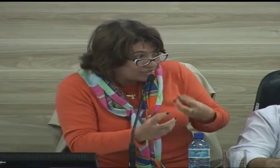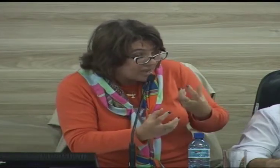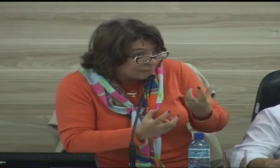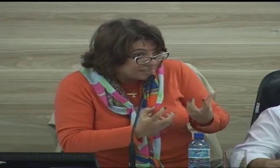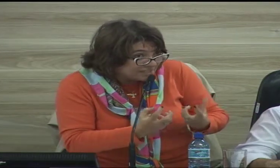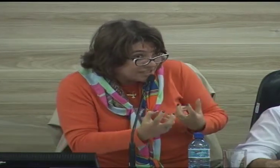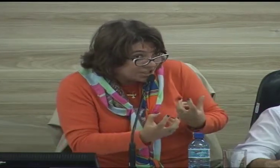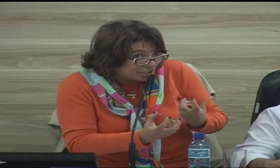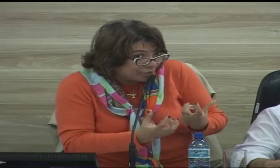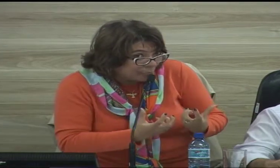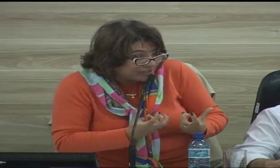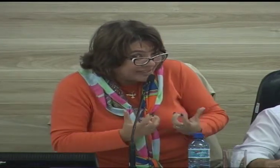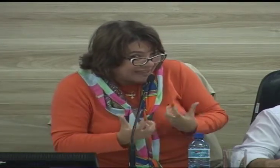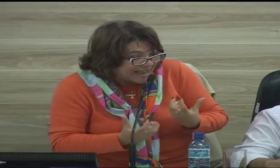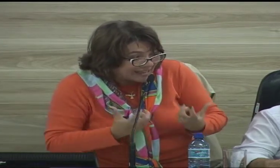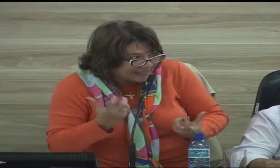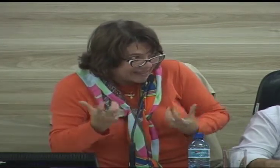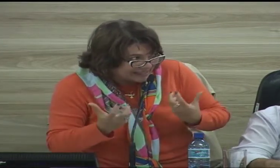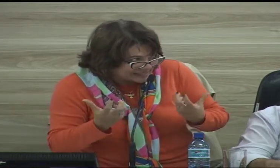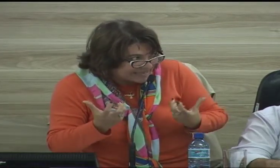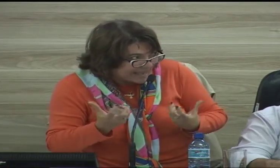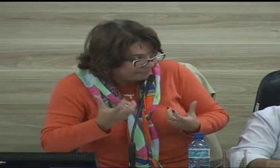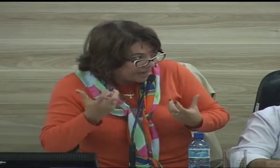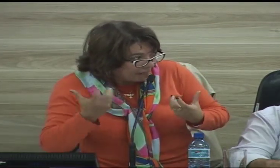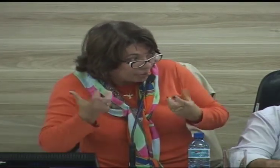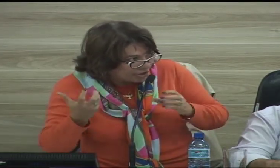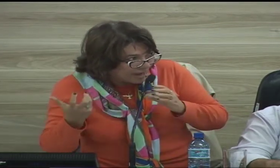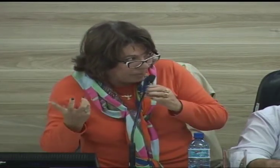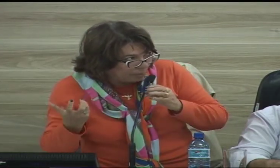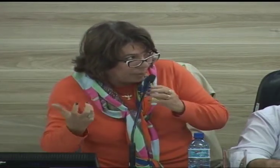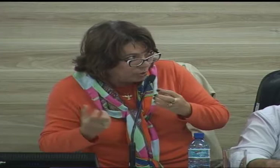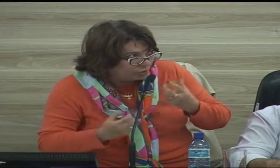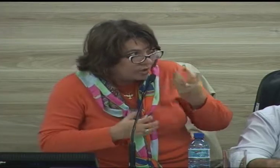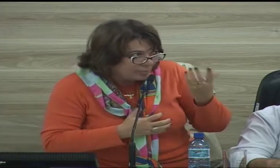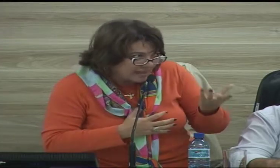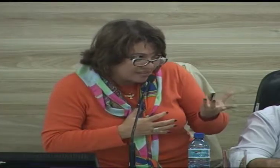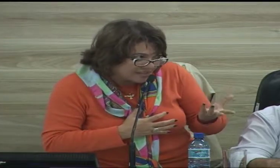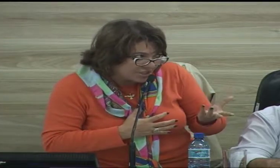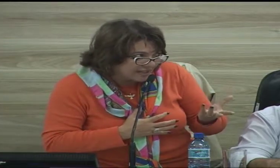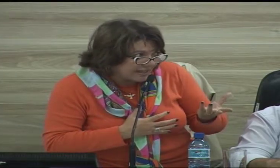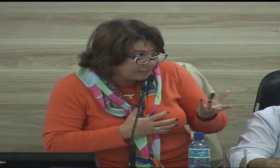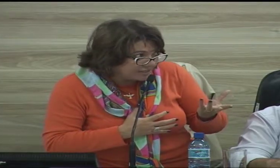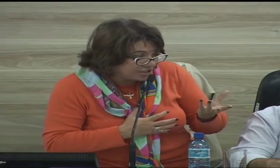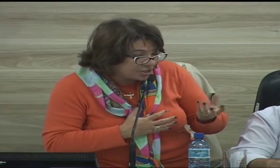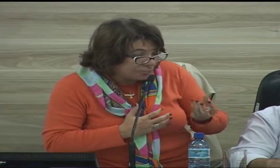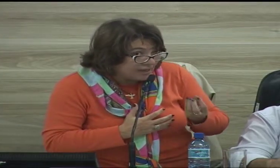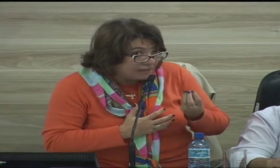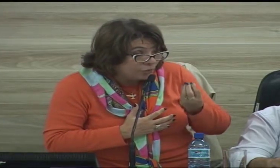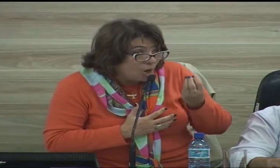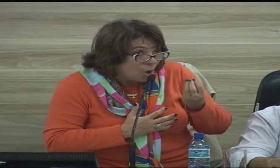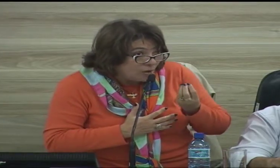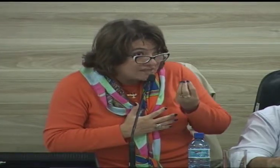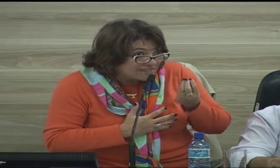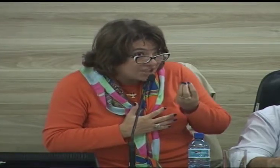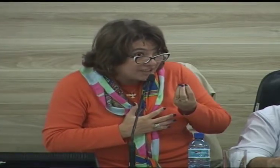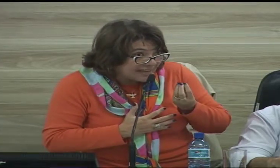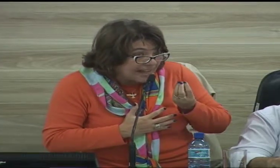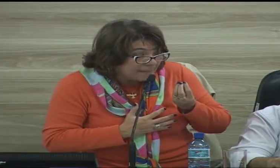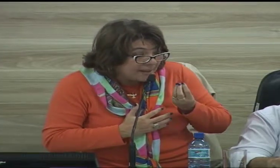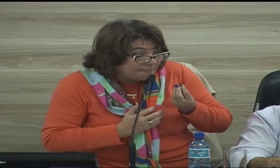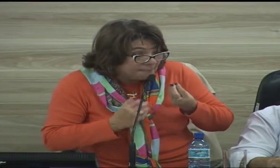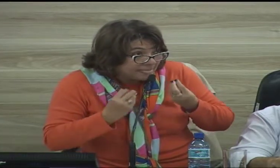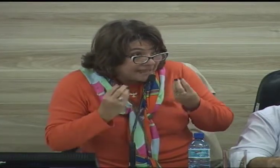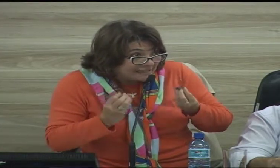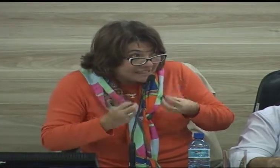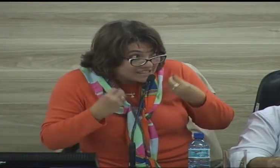tudo isso, mas às vezes a gente não pode querer radicalizar, puxar para um ponto, porque às vezes a gente acaba desestimulando, ou às vezes a gente